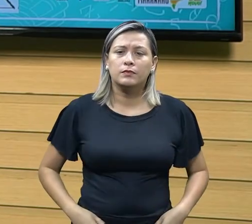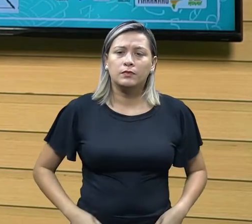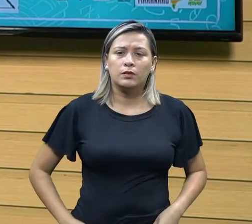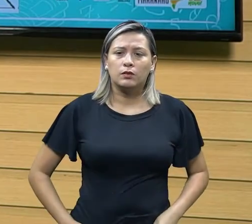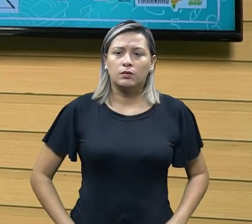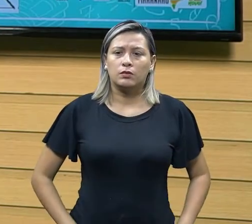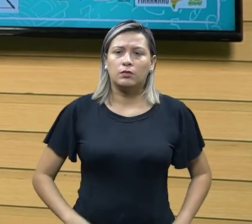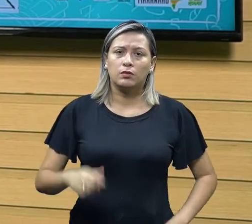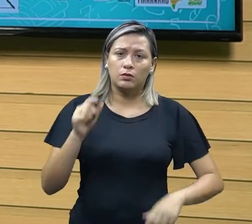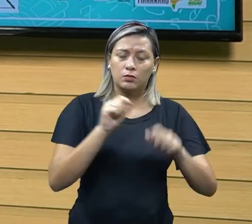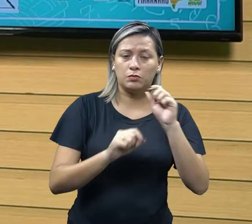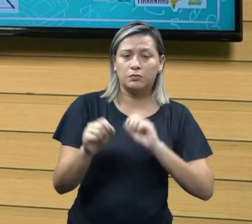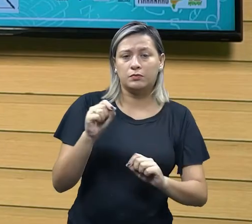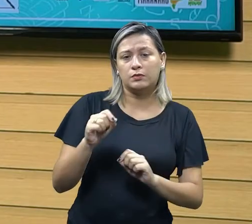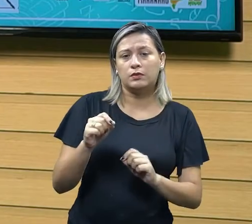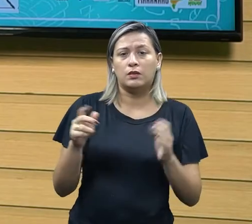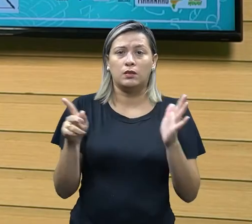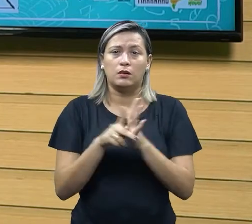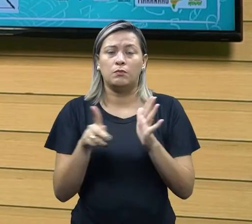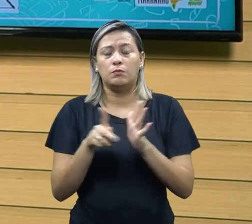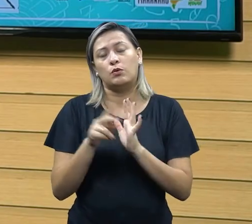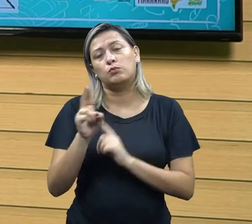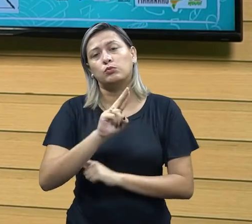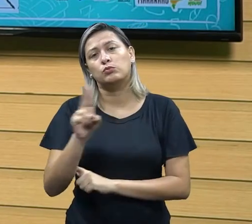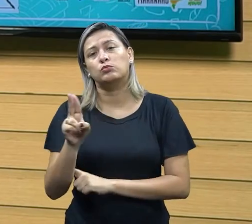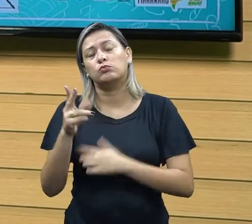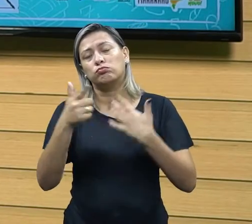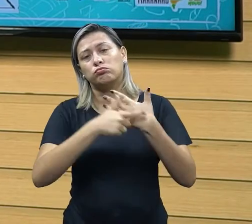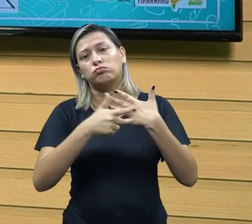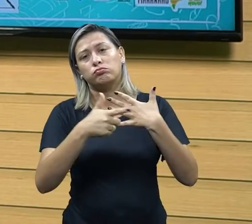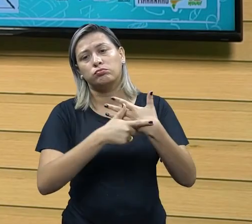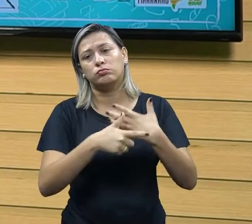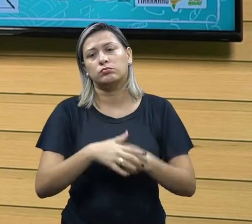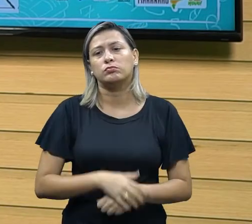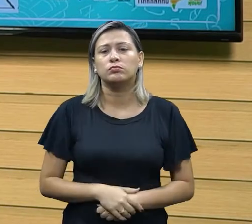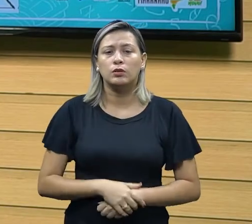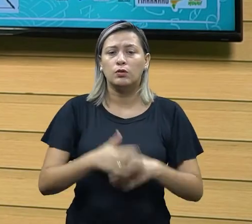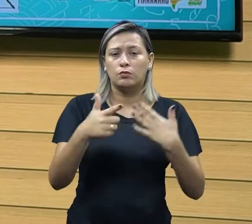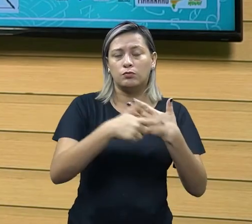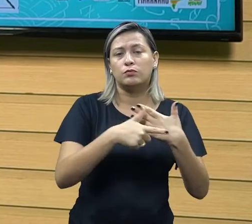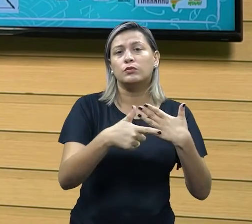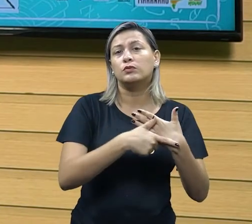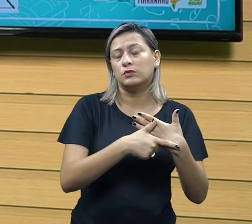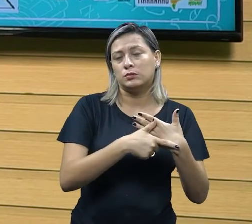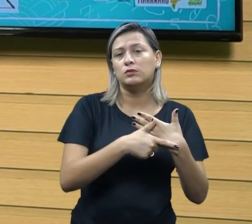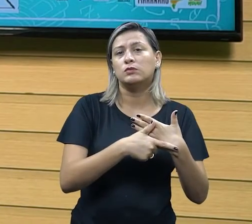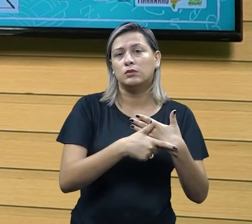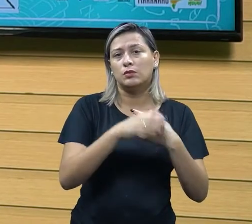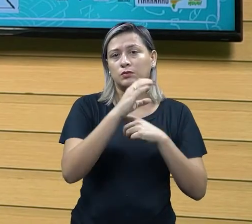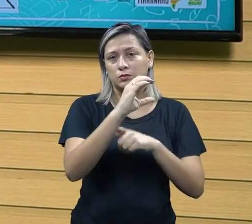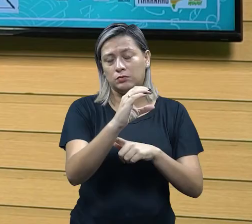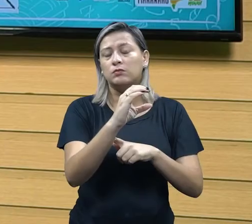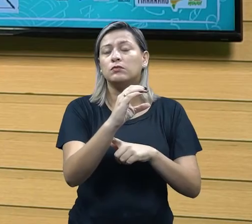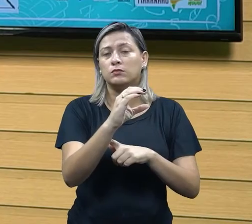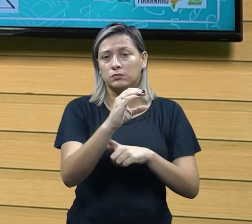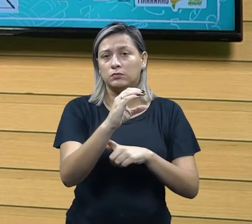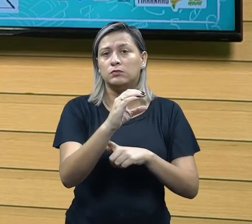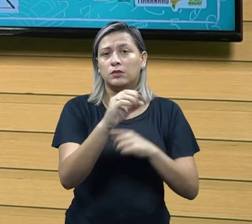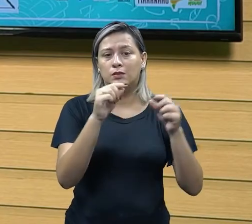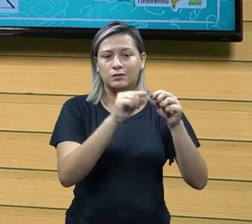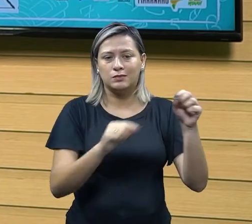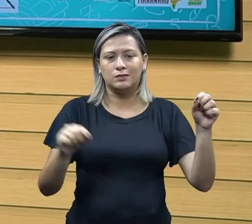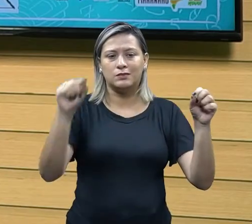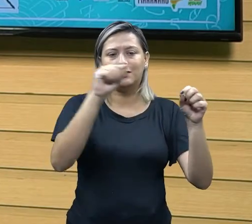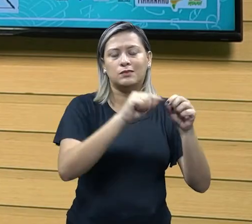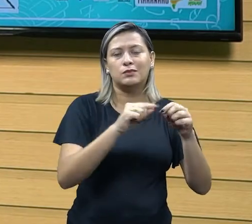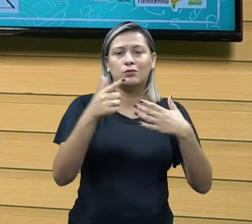que tem a ver com o nome, tá, da função. Função círculo, C,